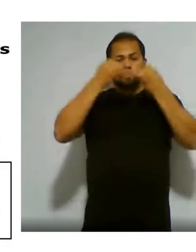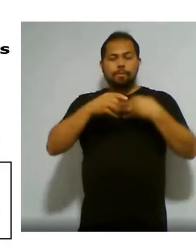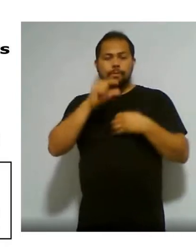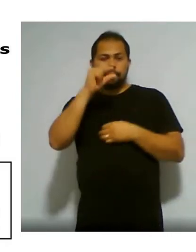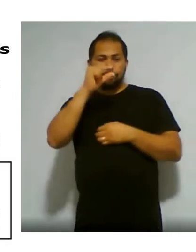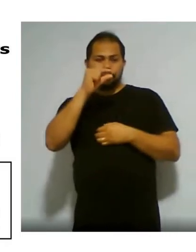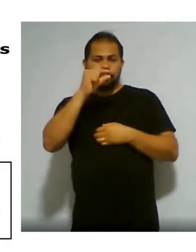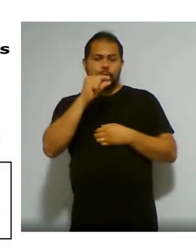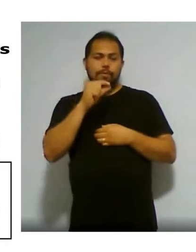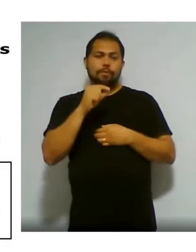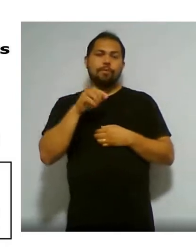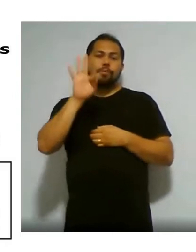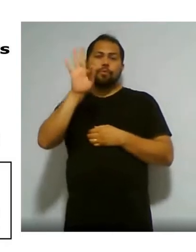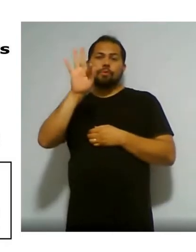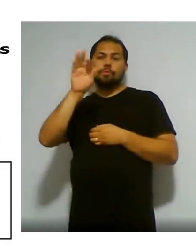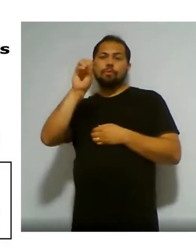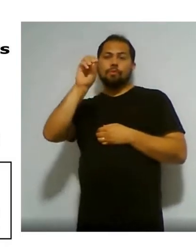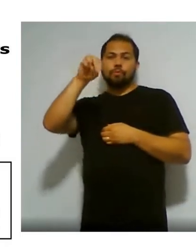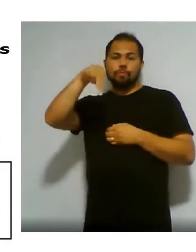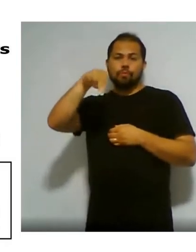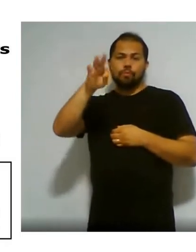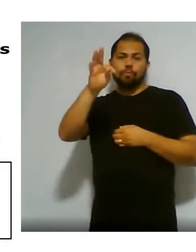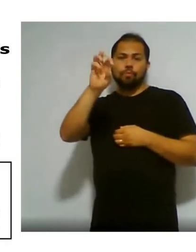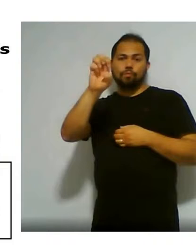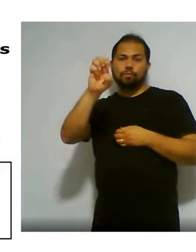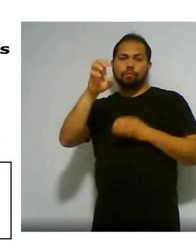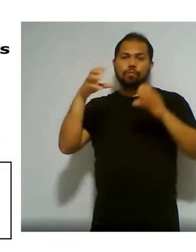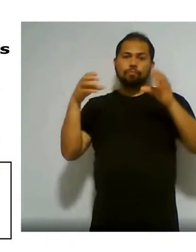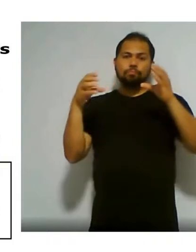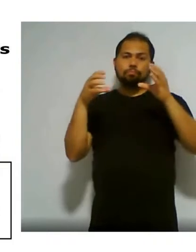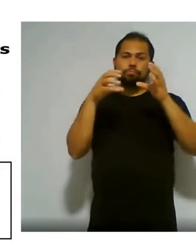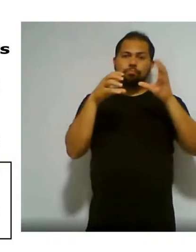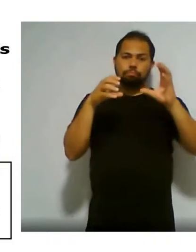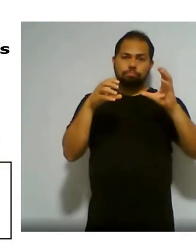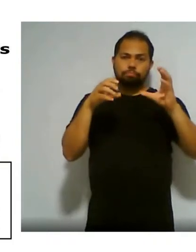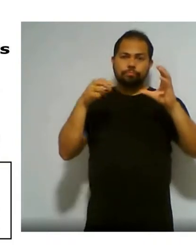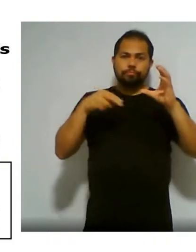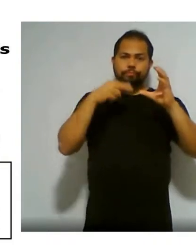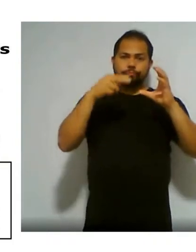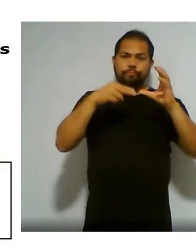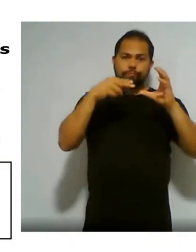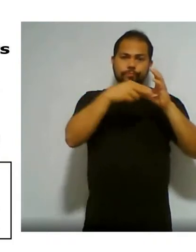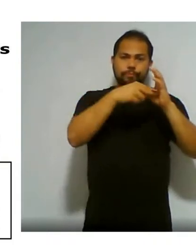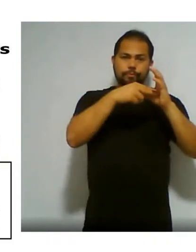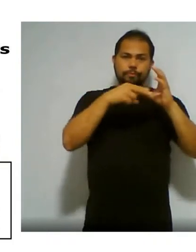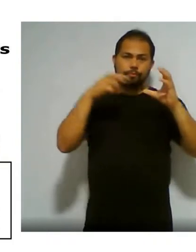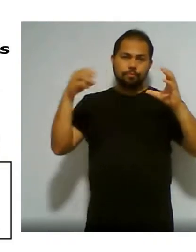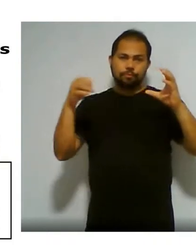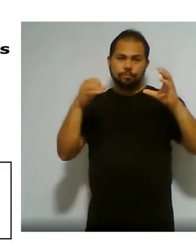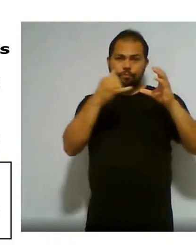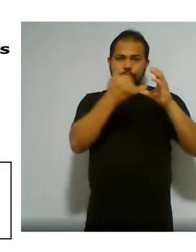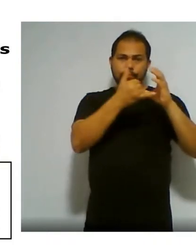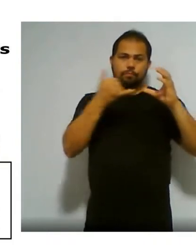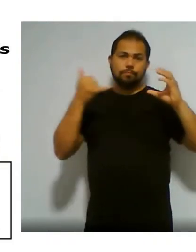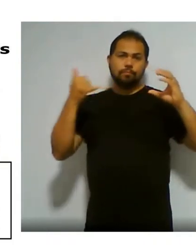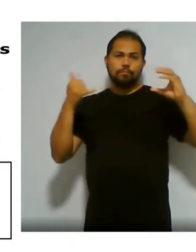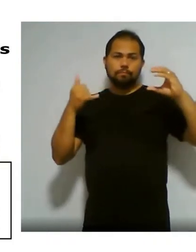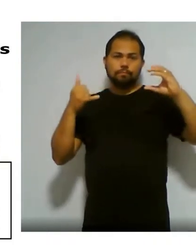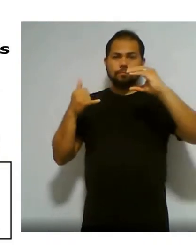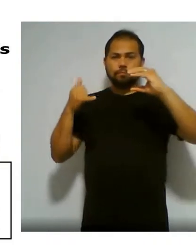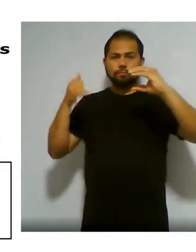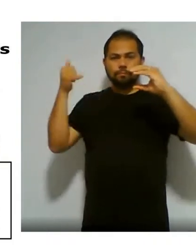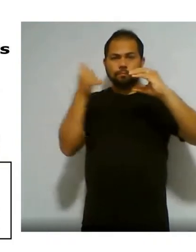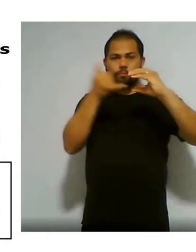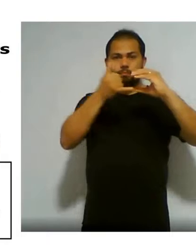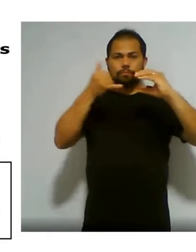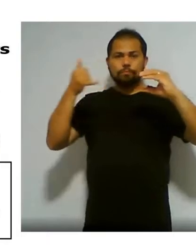Nossa fonte aqui. A função básica da fonte é receber energia aqui da rede elétrica, da tomada, né, da nossa casa, do nosso